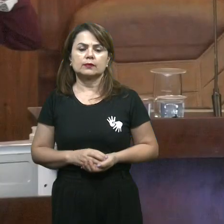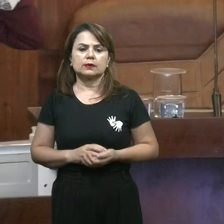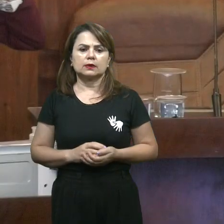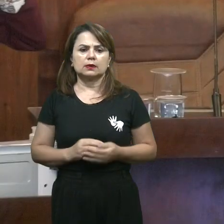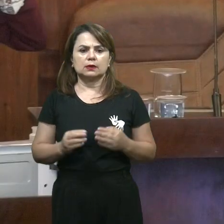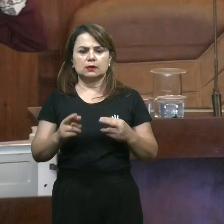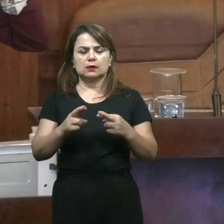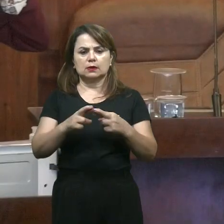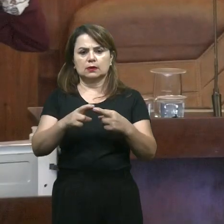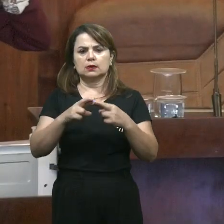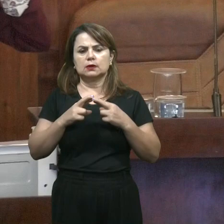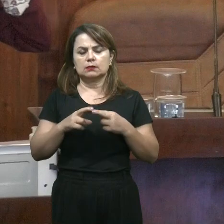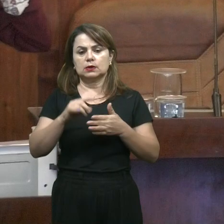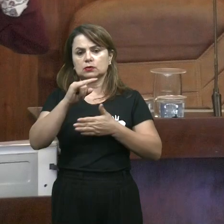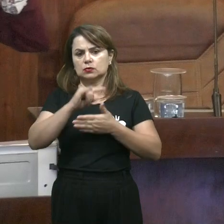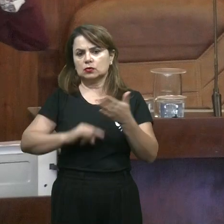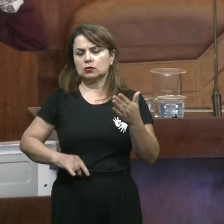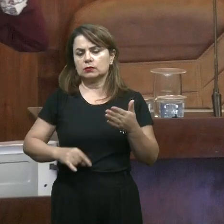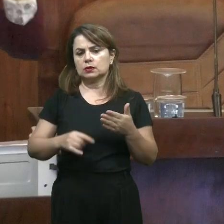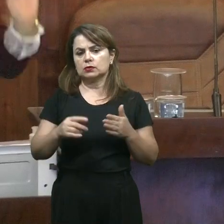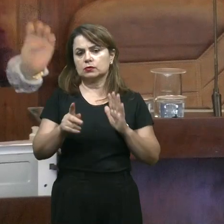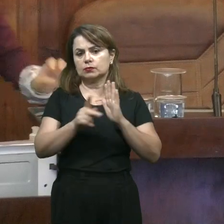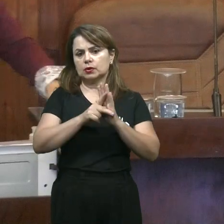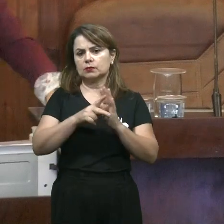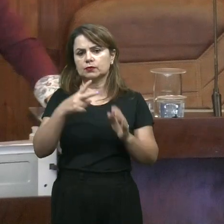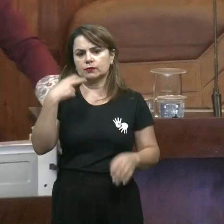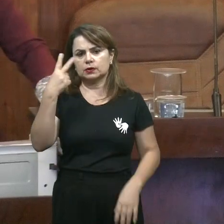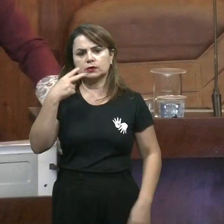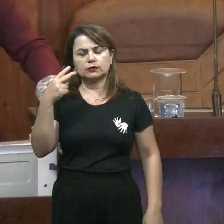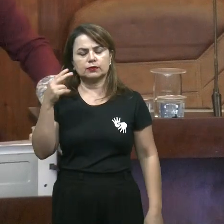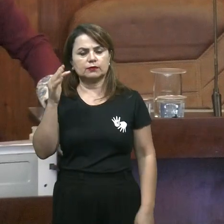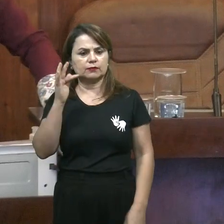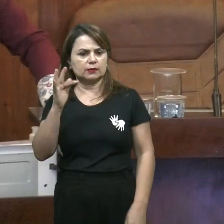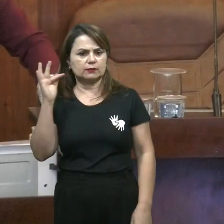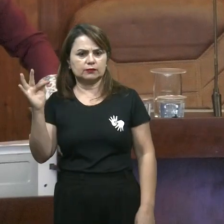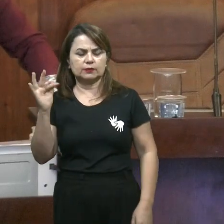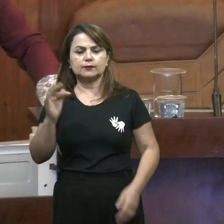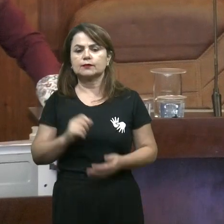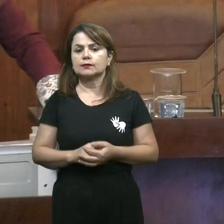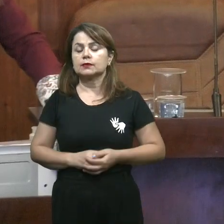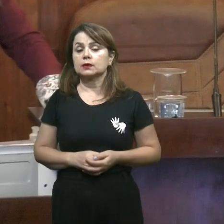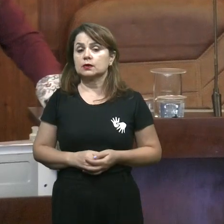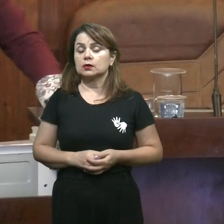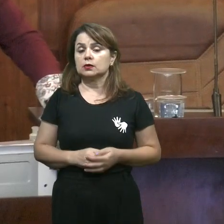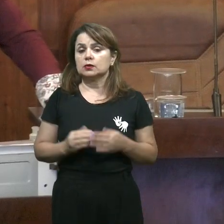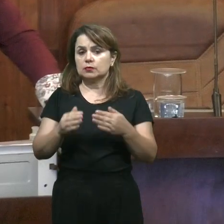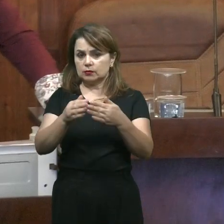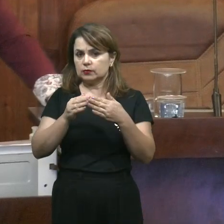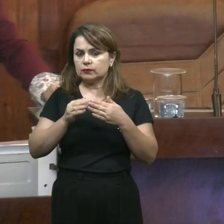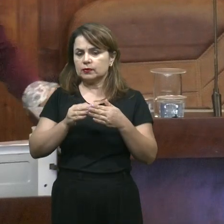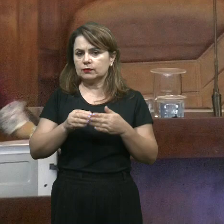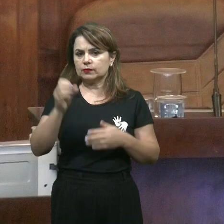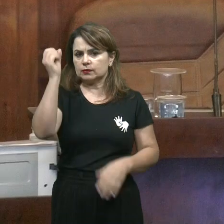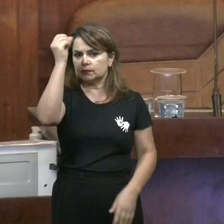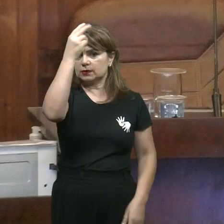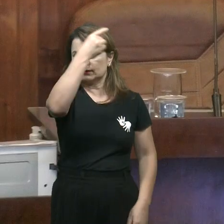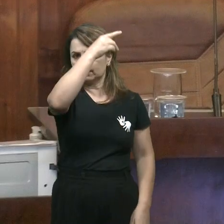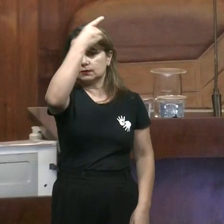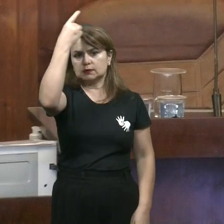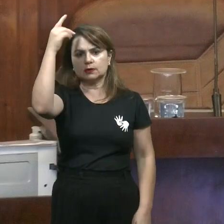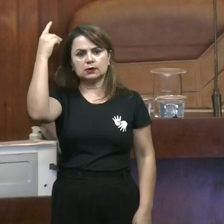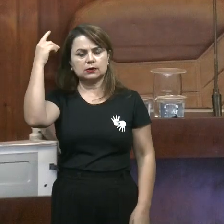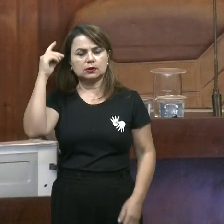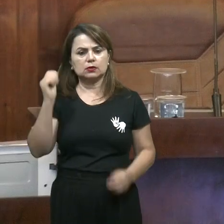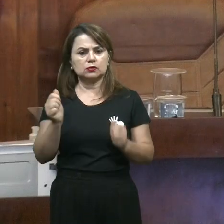Requerimento 1725, do vereador Agente Federal Júnior Fefe. Solicitando ao prefeito municipal de Marília, após estabelecer o contato com o